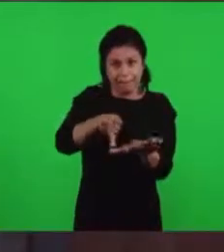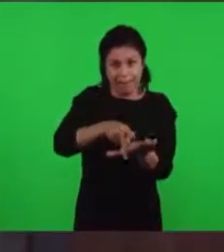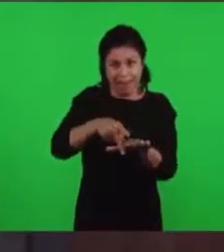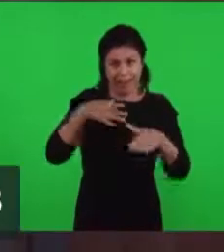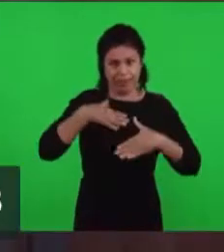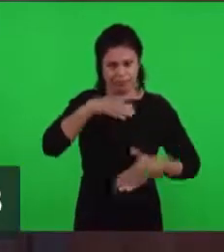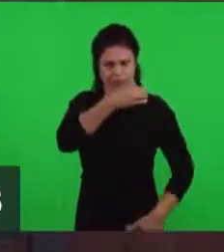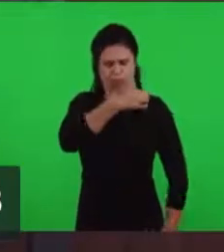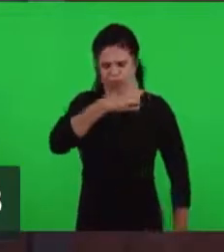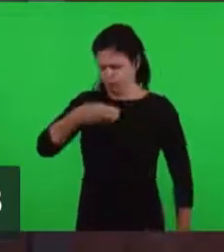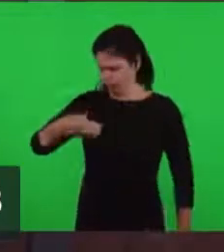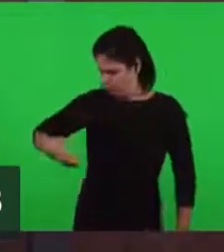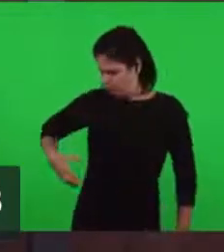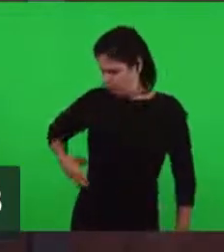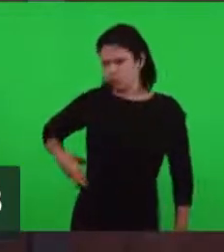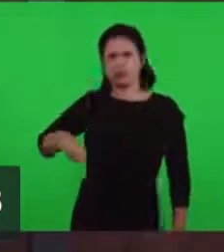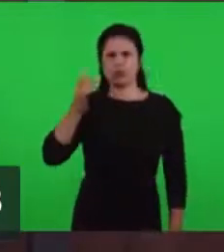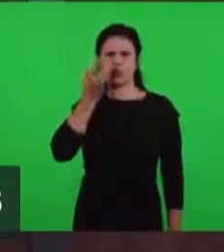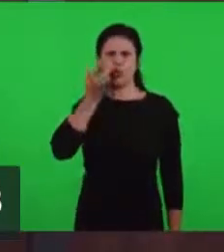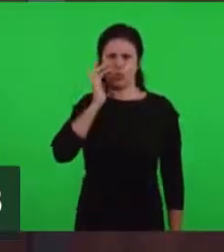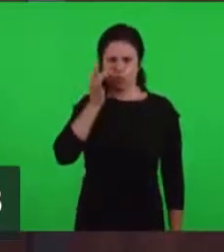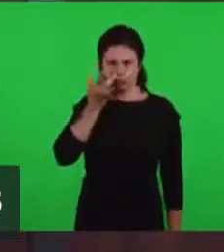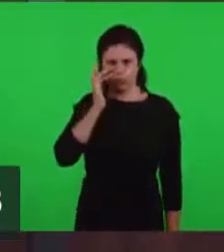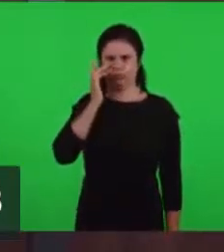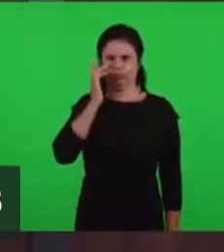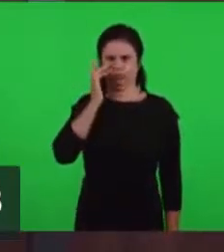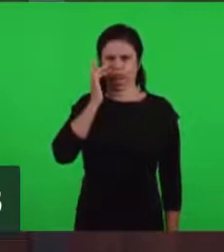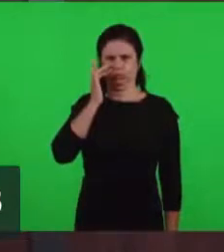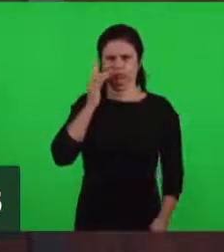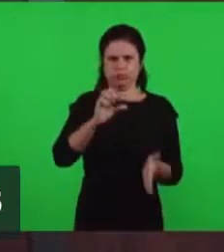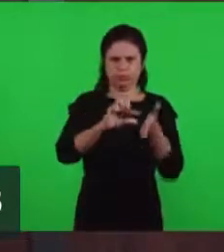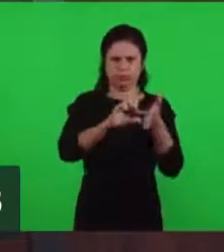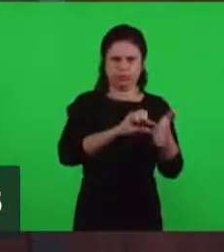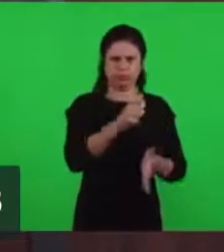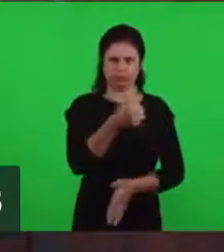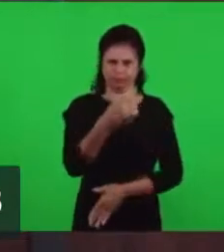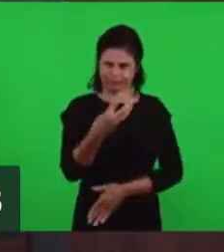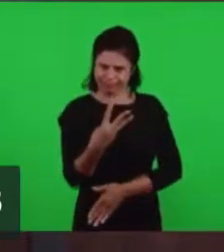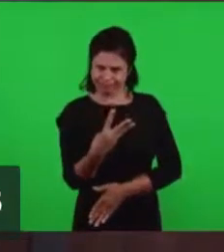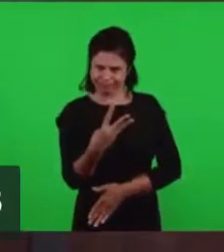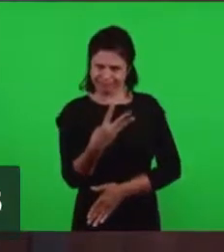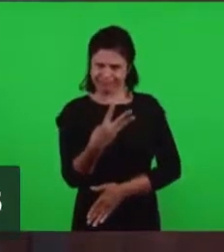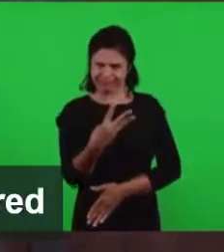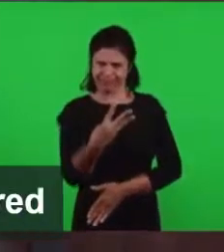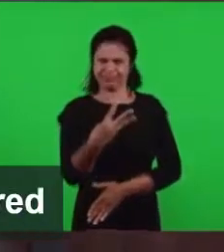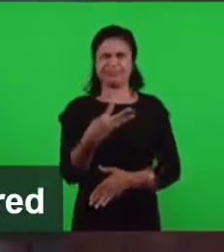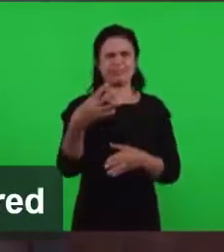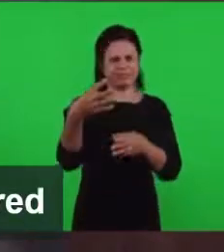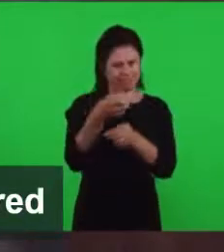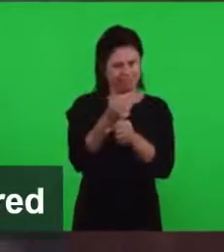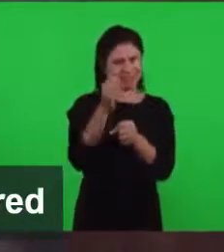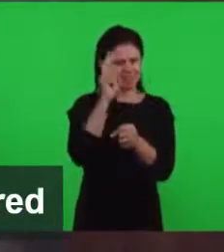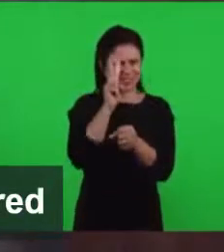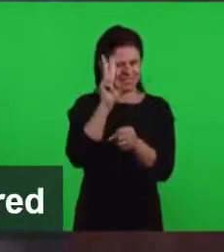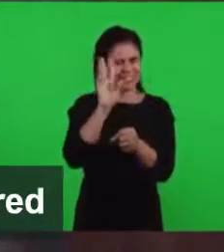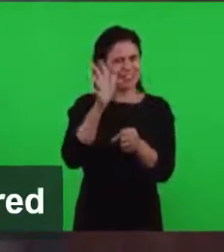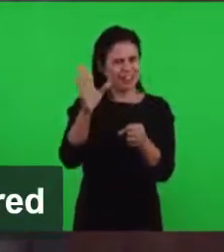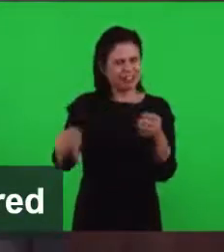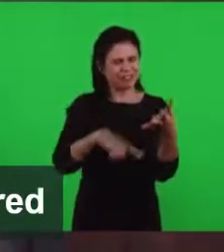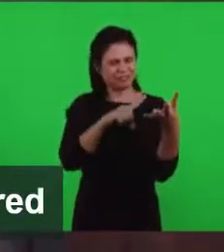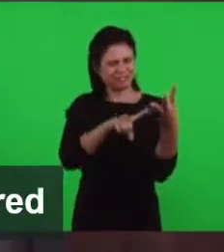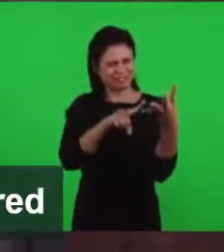tentos com um cinto de ouro versículo 13 recapitulamos 3 vamos a quarta pergunta